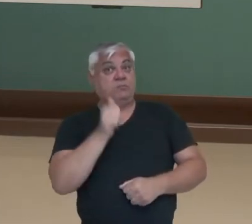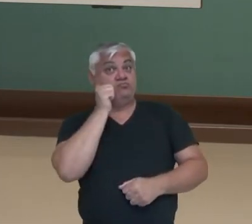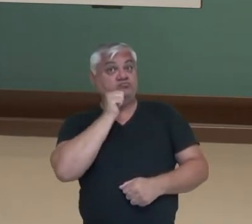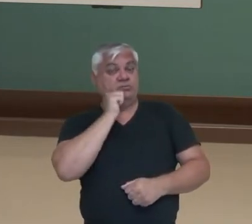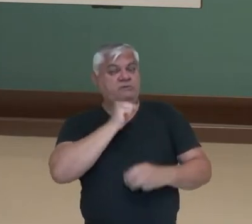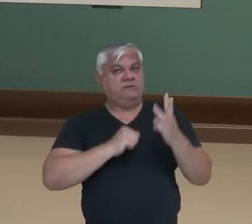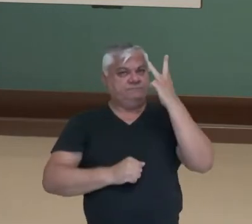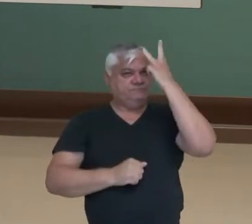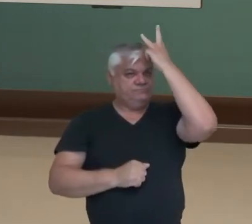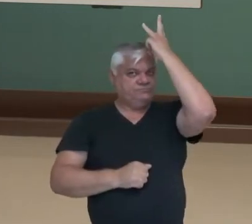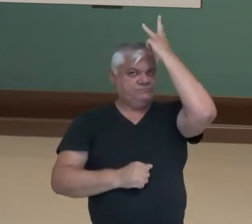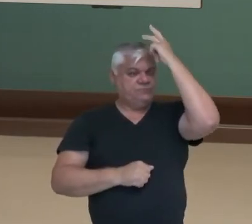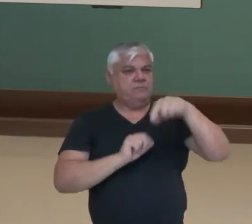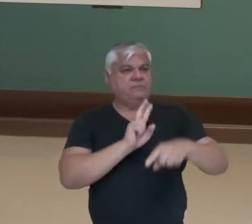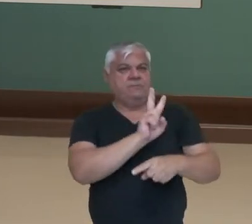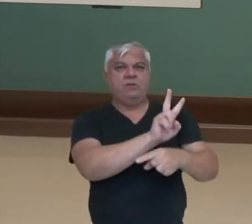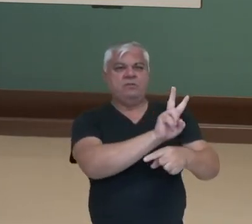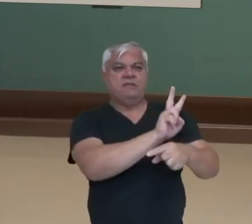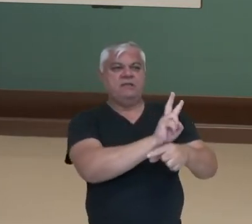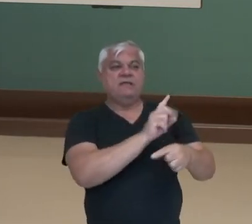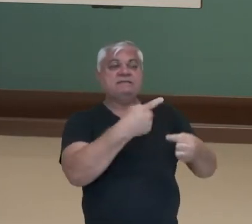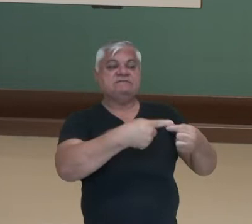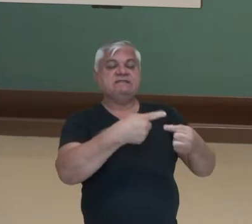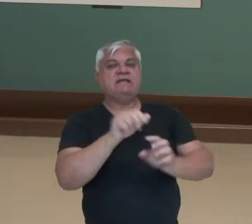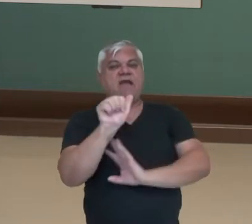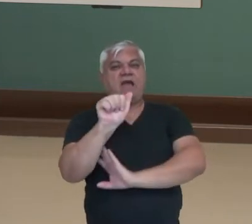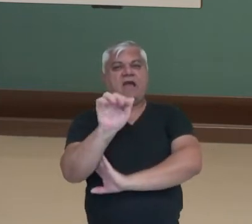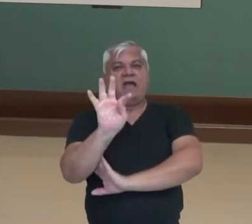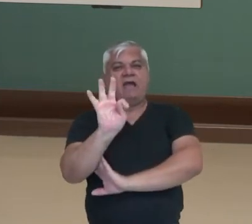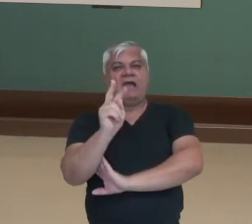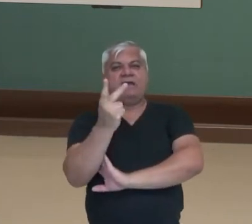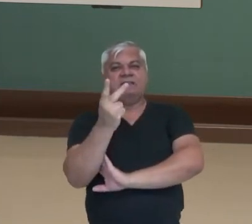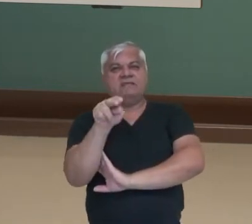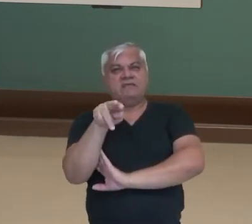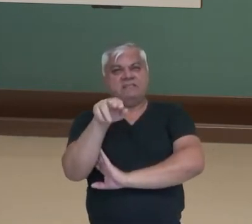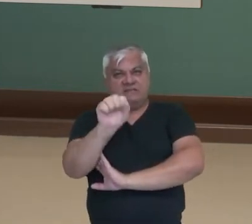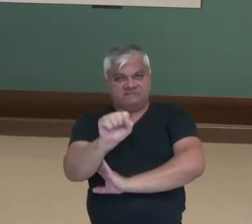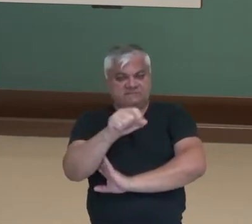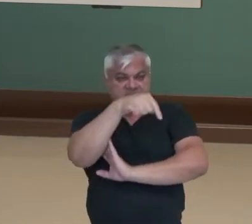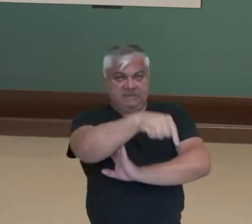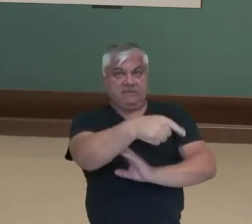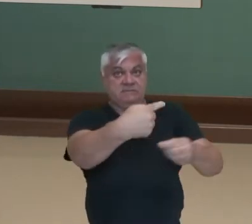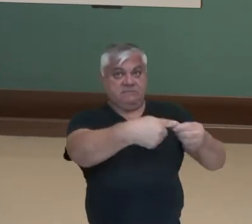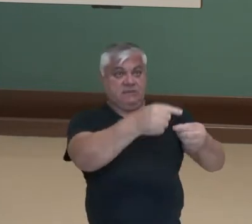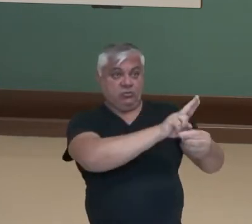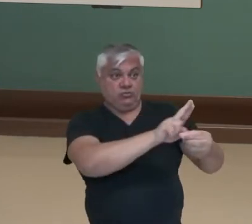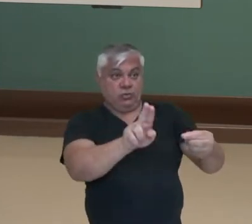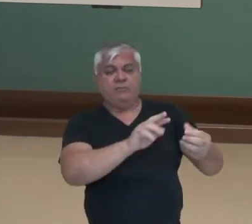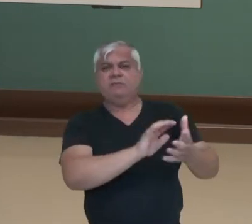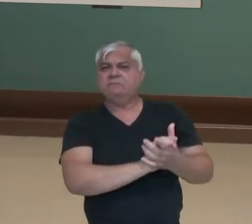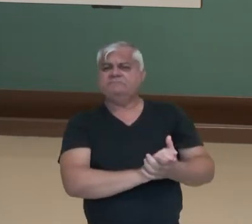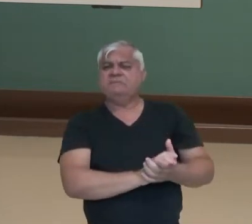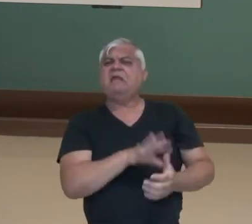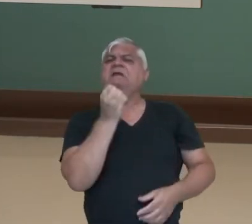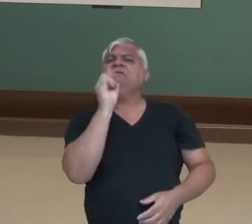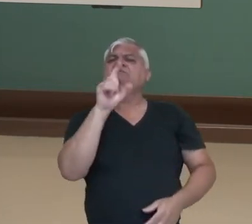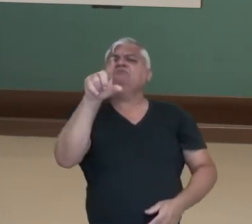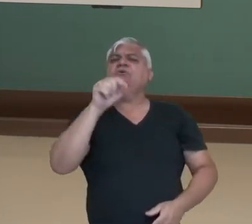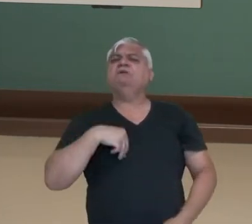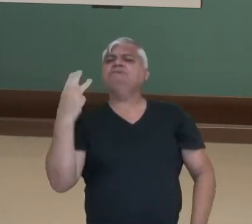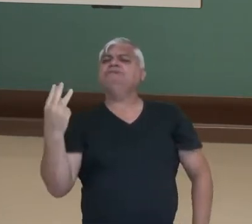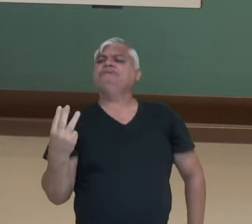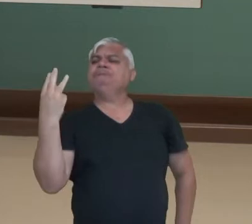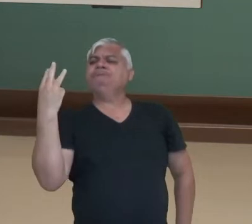a deusa protetora da cidade de Atenas, né? Que dava, inclusive, o nome dela. Cidade-estado helena. Se eles tivessem escolhido Poseidon, ia